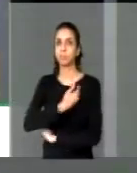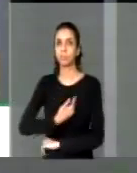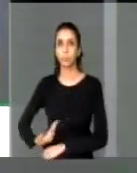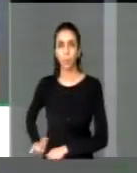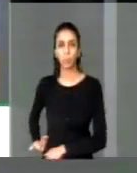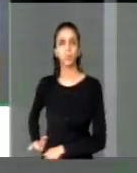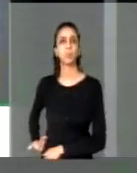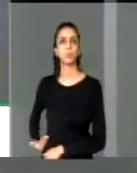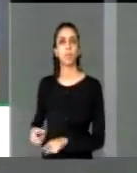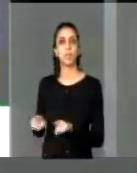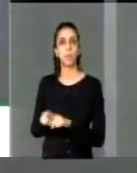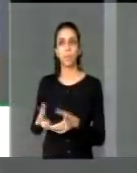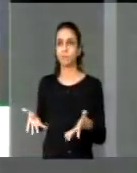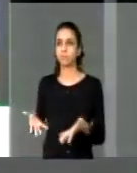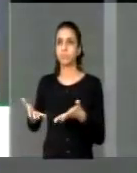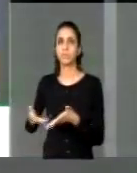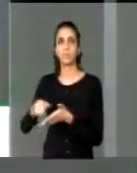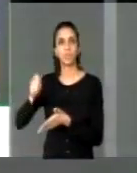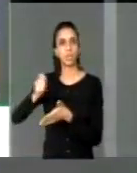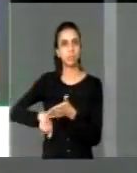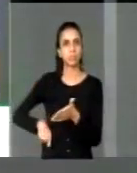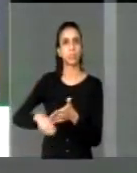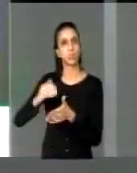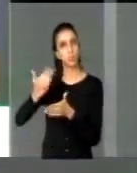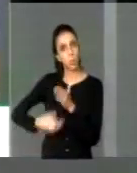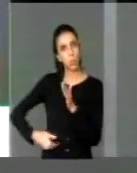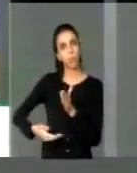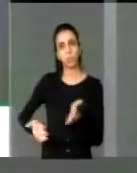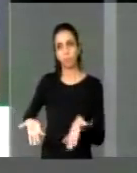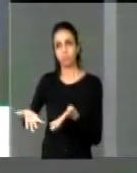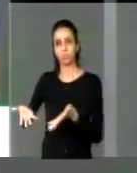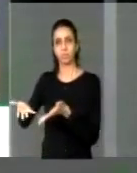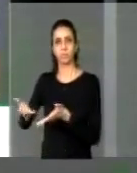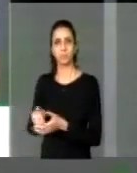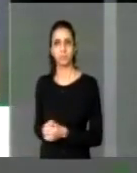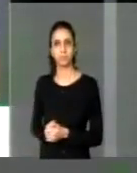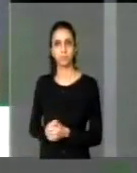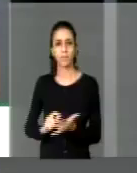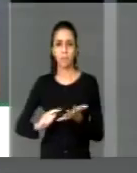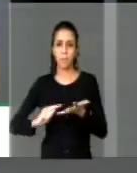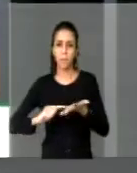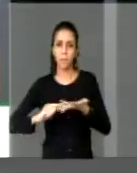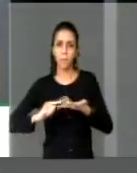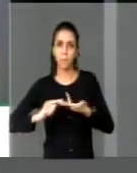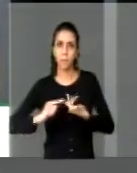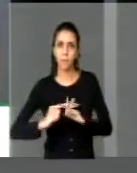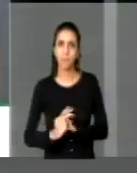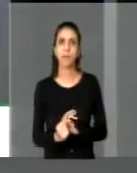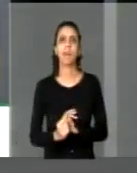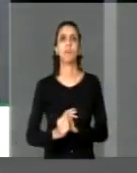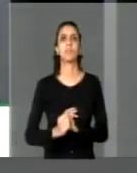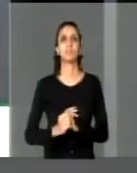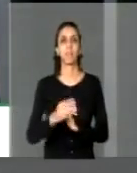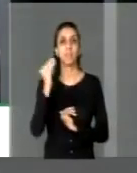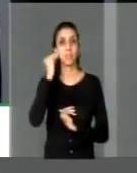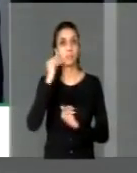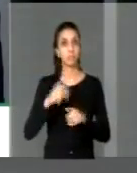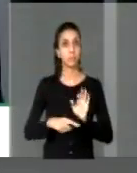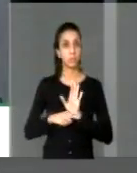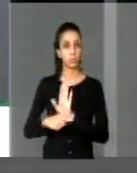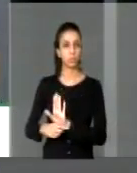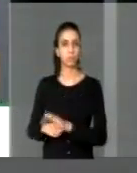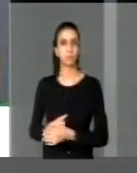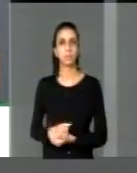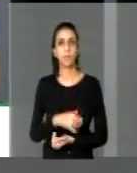específicos e incentivos tributários. Um conjunto de ações coordenadas foram desenvolvidas em diversas frentes, como